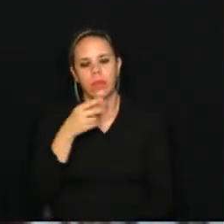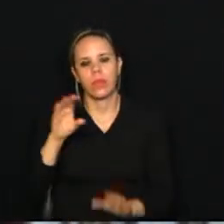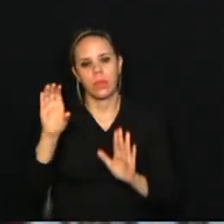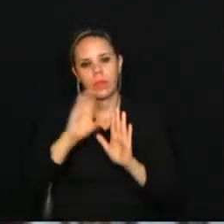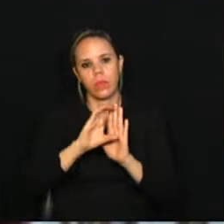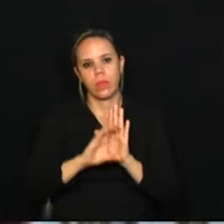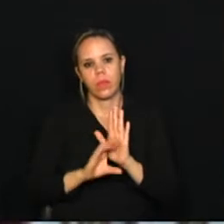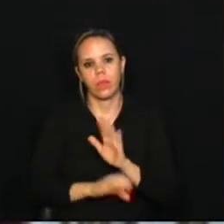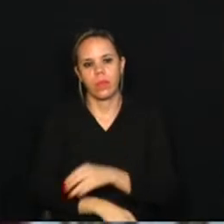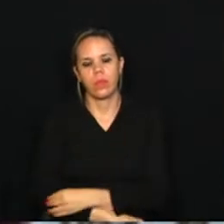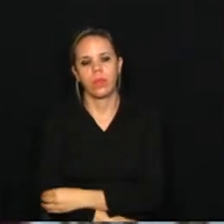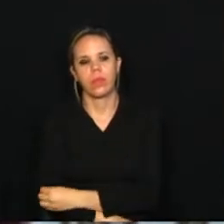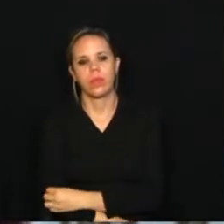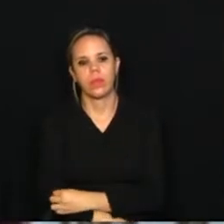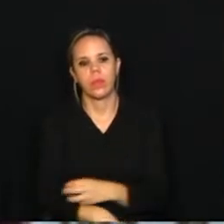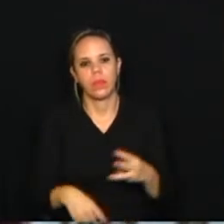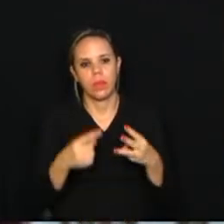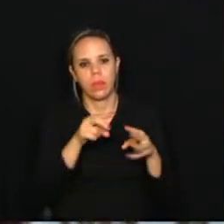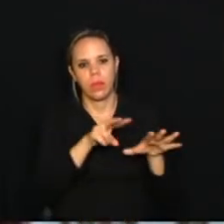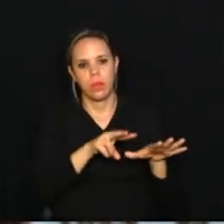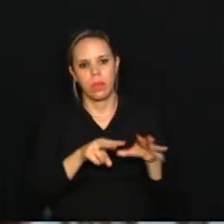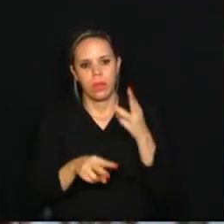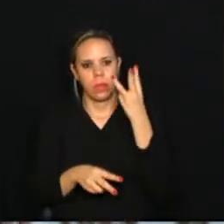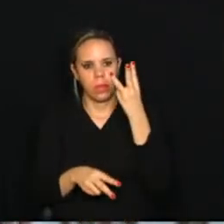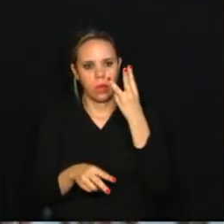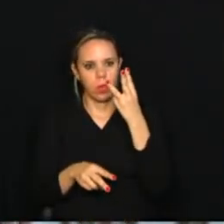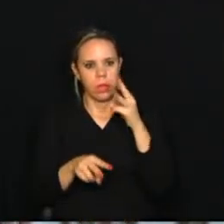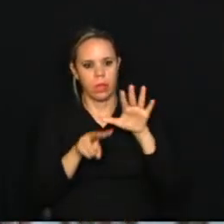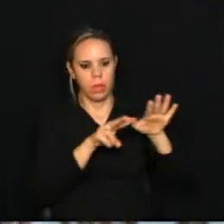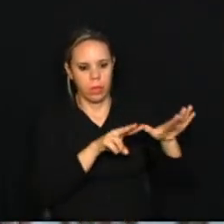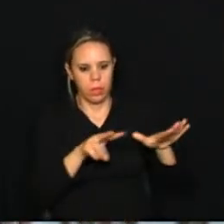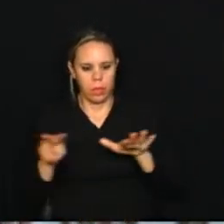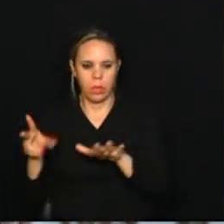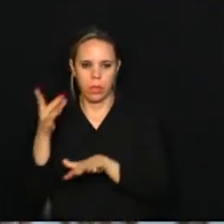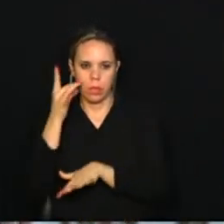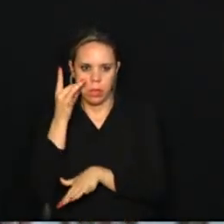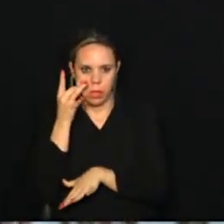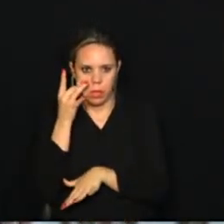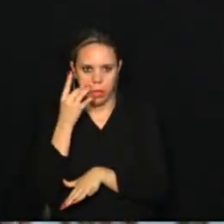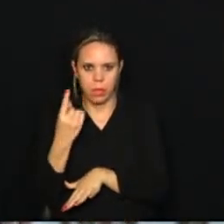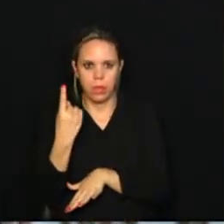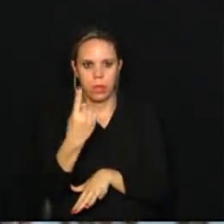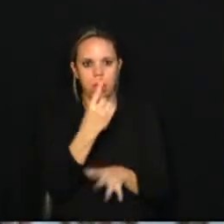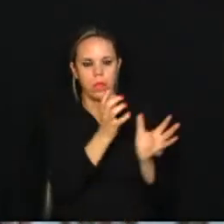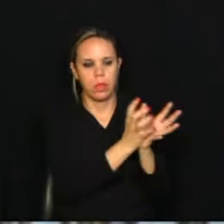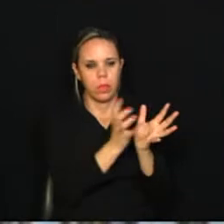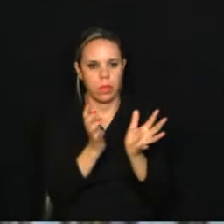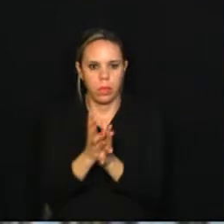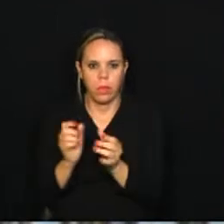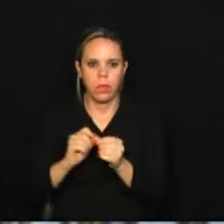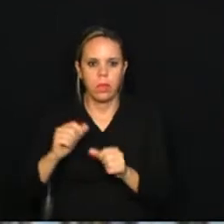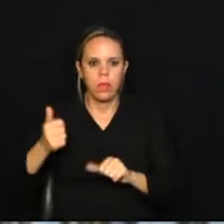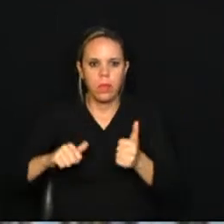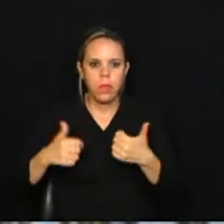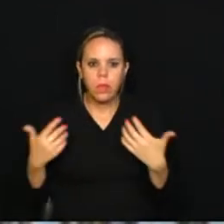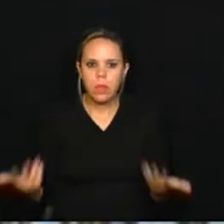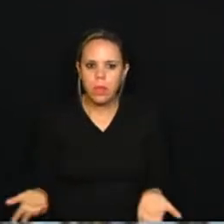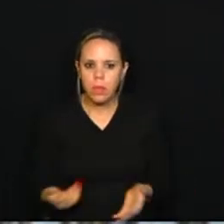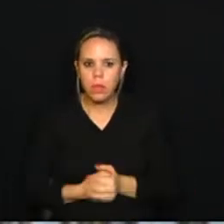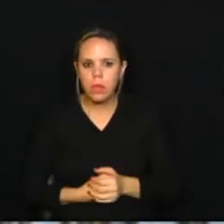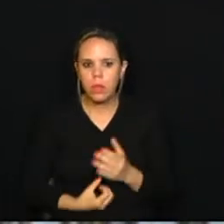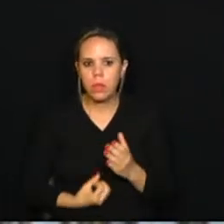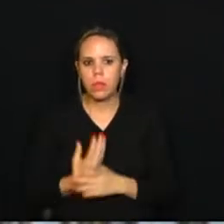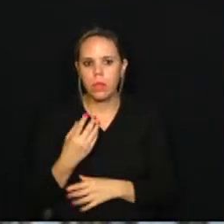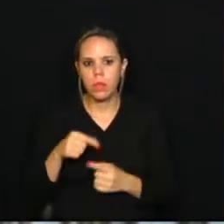cronograma de 3 semanas presenciais de cada turma para poder fazer isso. Isso